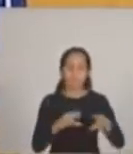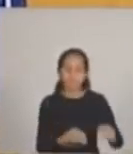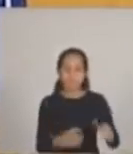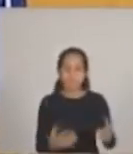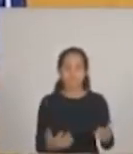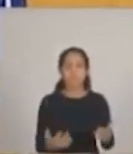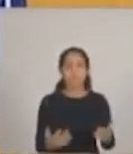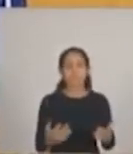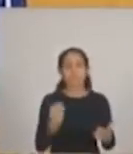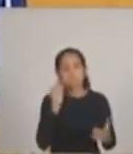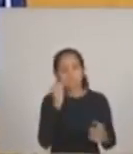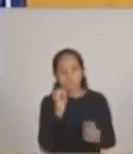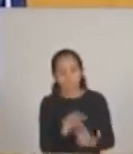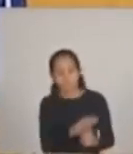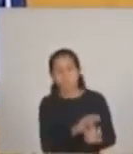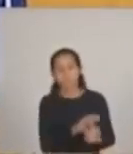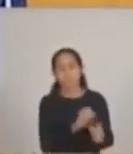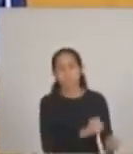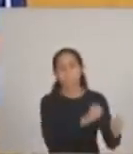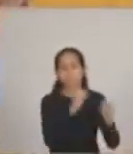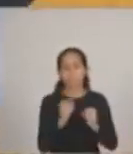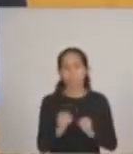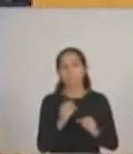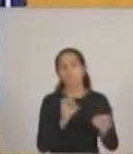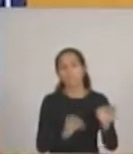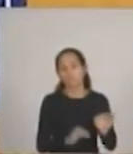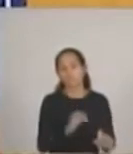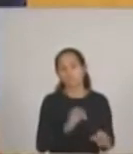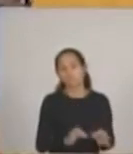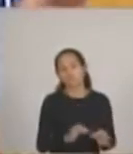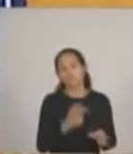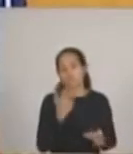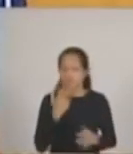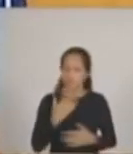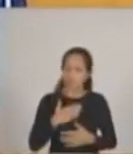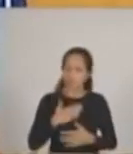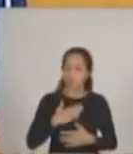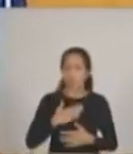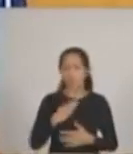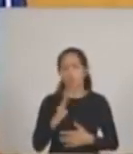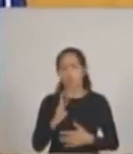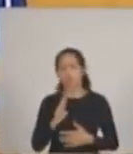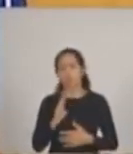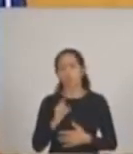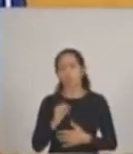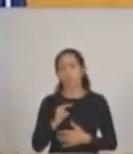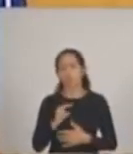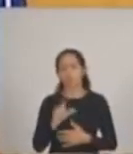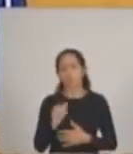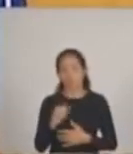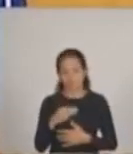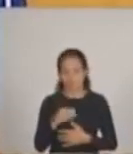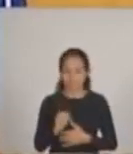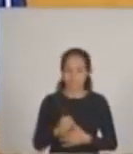Poder Judiciário, eu não estou aqui, eu estou falando pelo Bruno Lamas, nós estamos